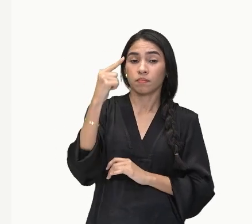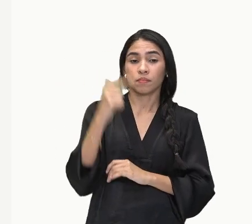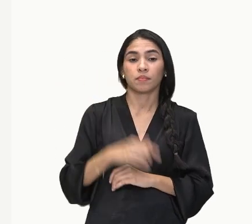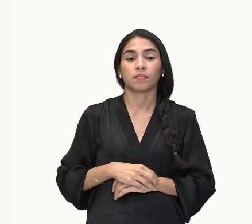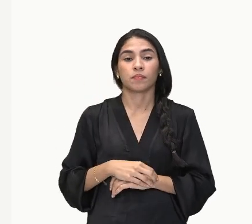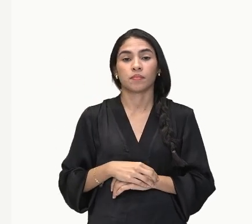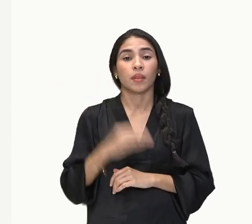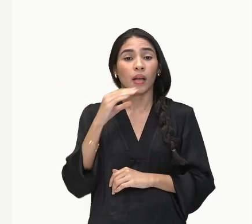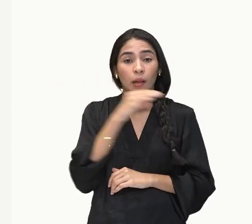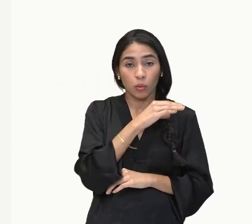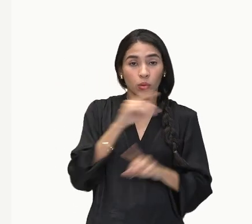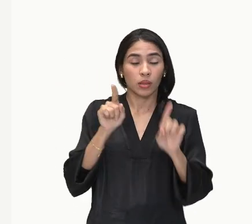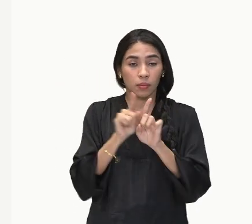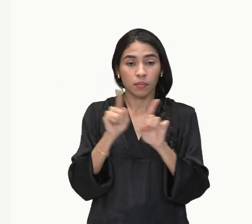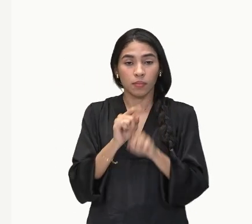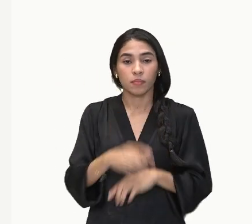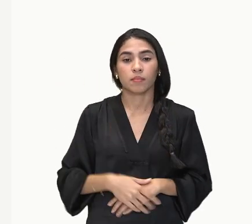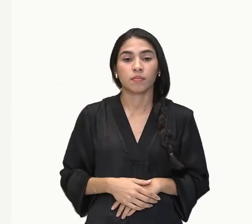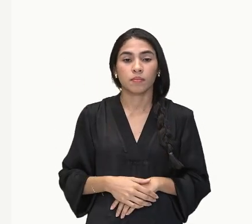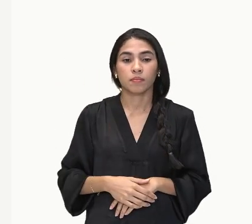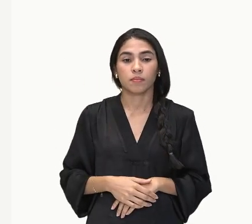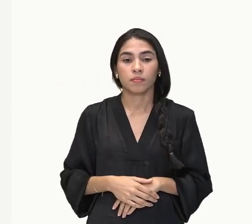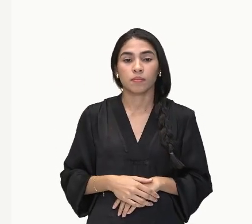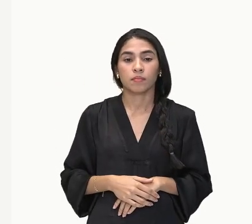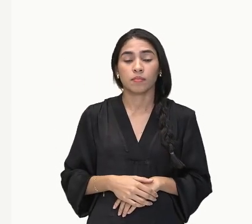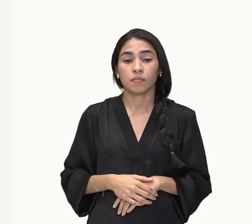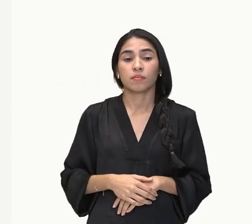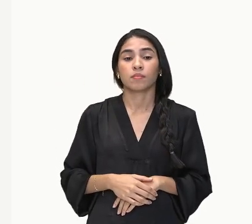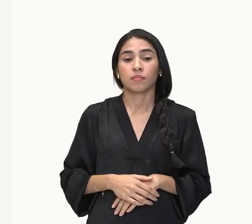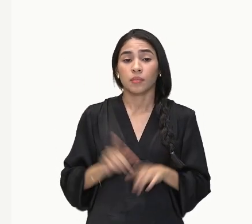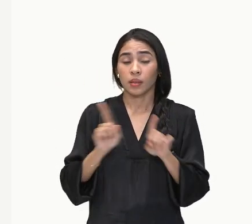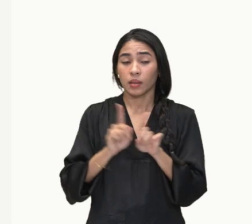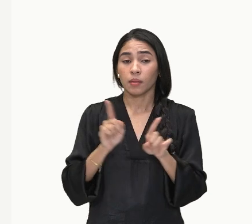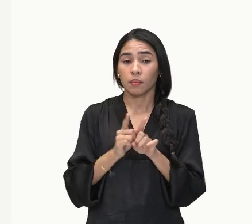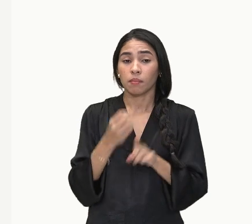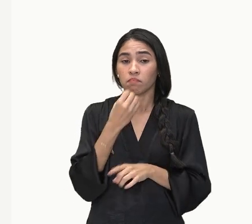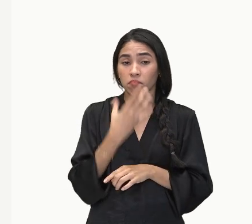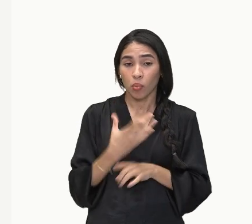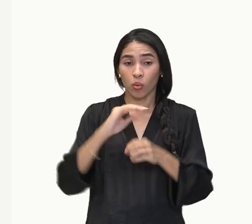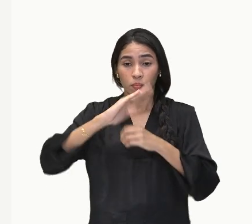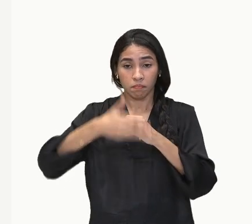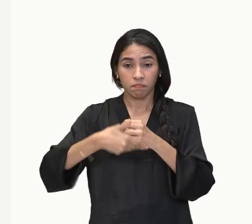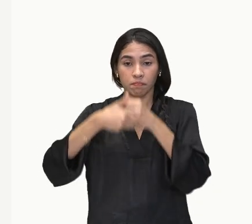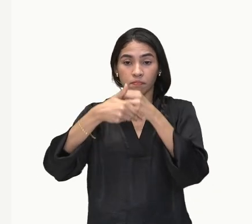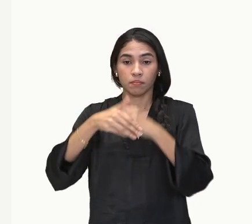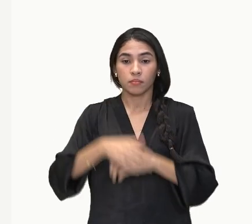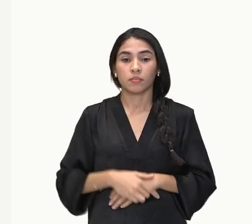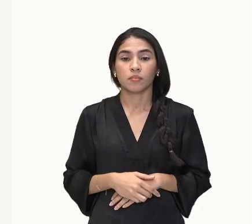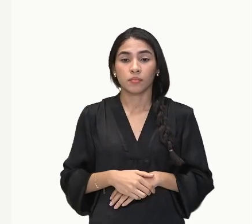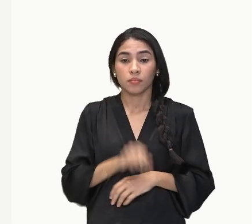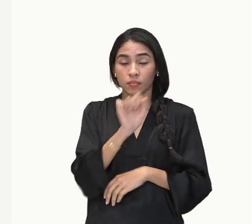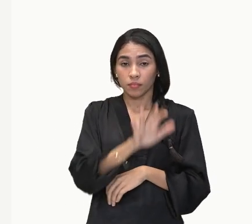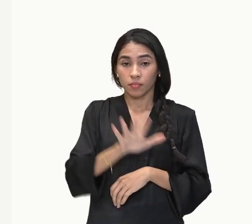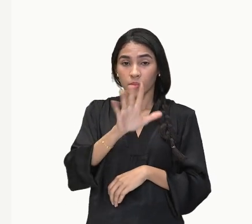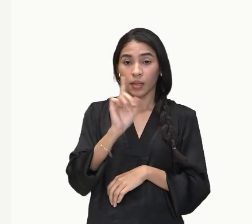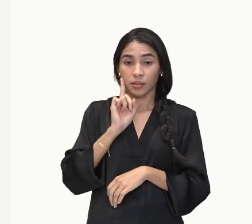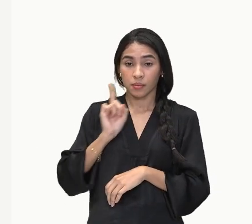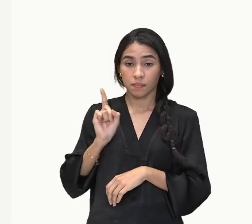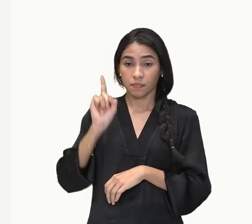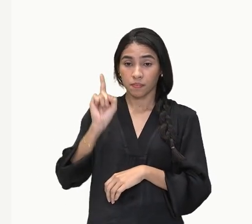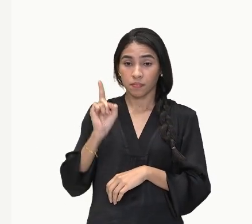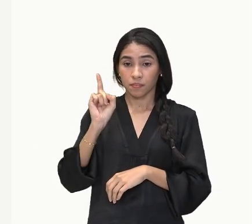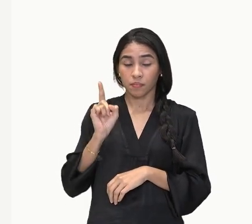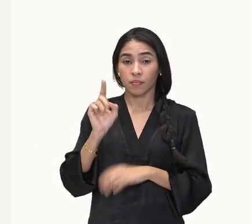calor do Sol, sendo uma fonte alternativa e sustentável. Essa imagem mostra para a gente